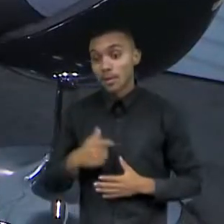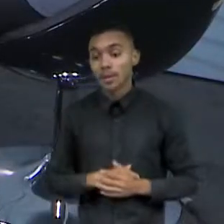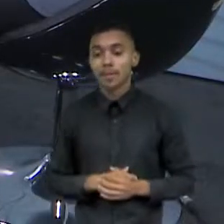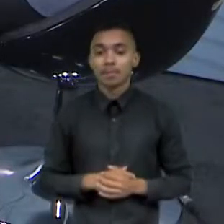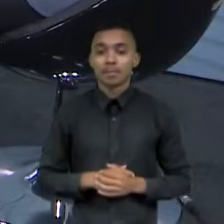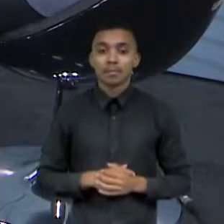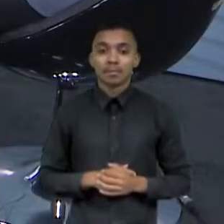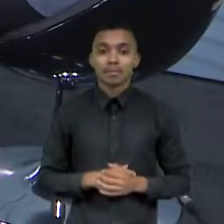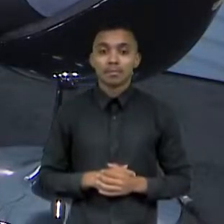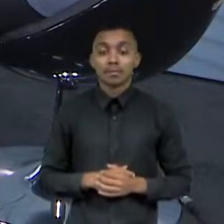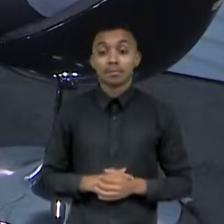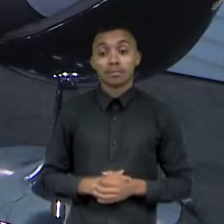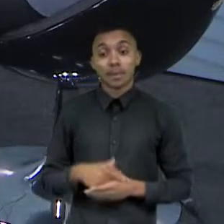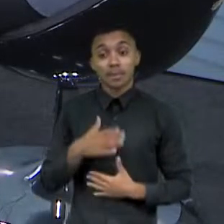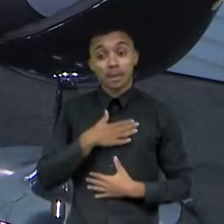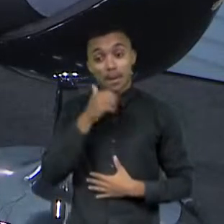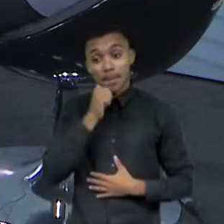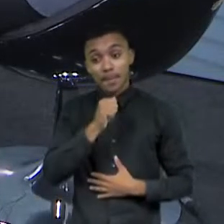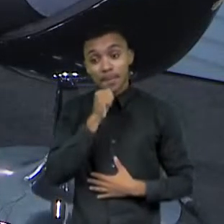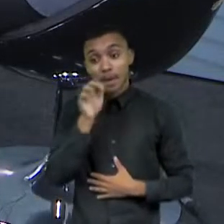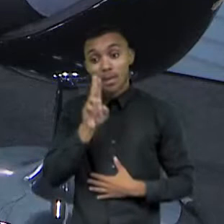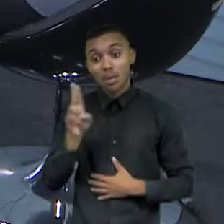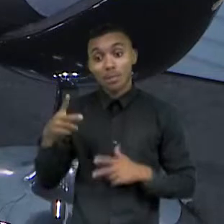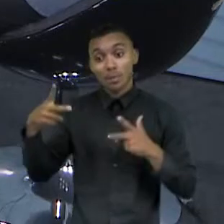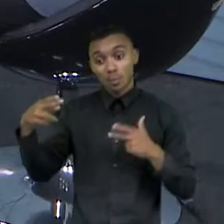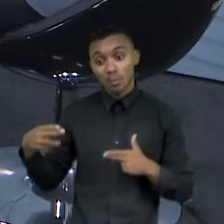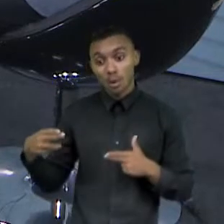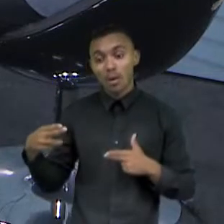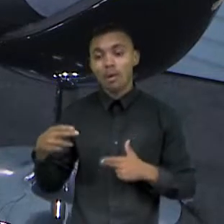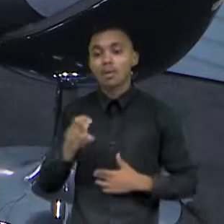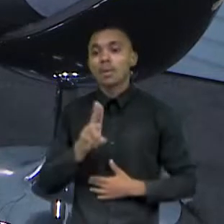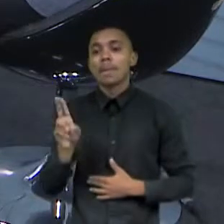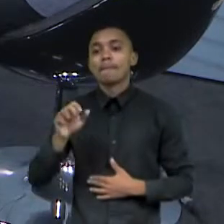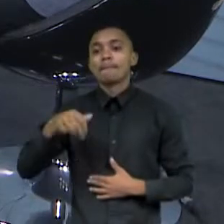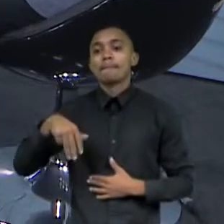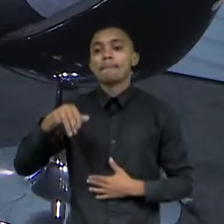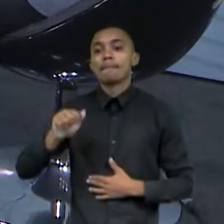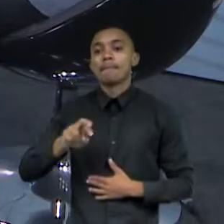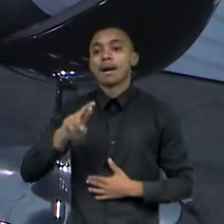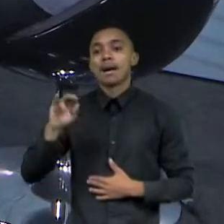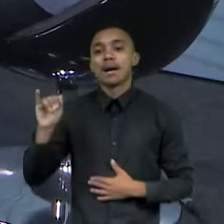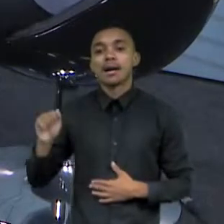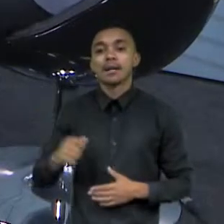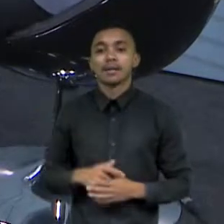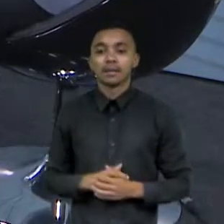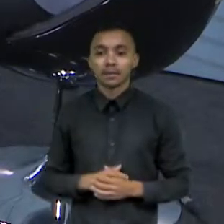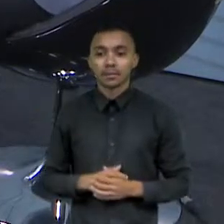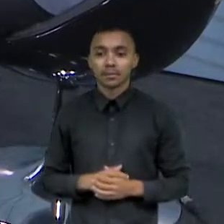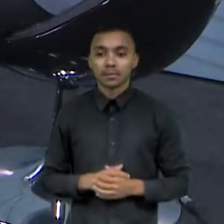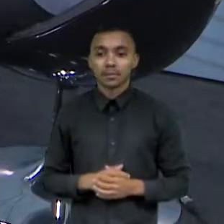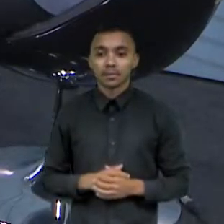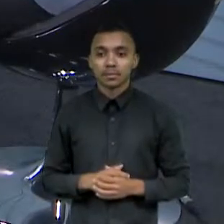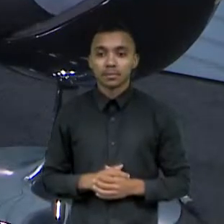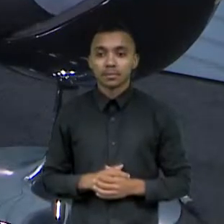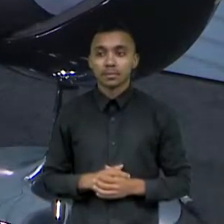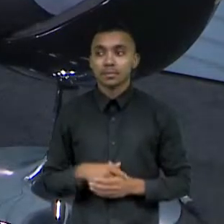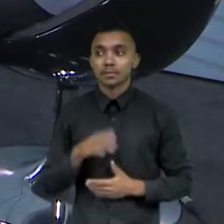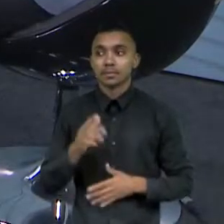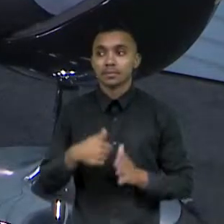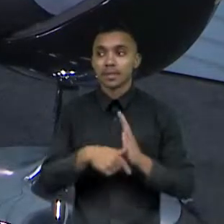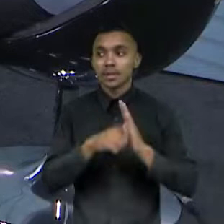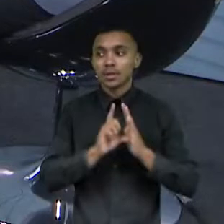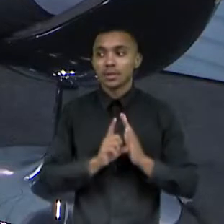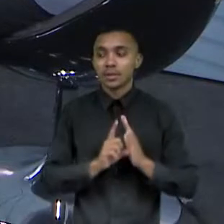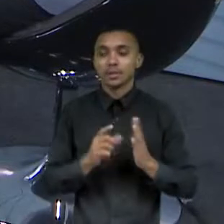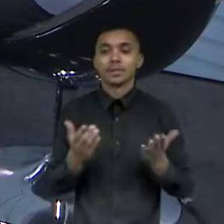você tem o nome da minha mãe, muito bonito, Maria de Lourdes. Obrigada. Boa noite. Falar do escritório Frei Tito, eu estava dizendo aqui na abertura do programa,